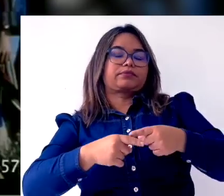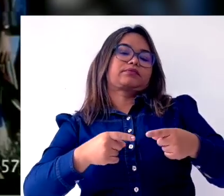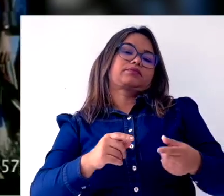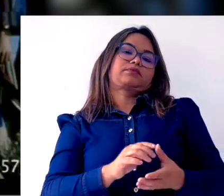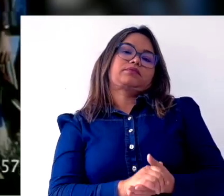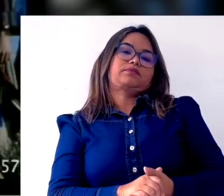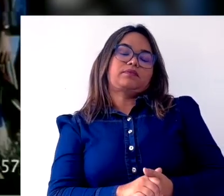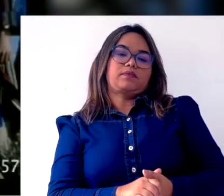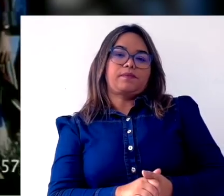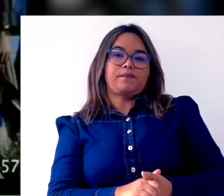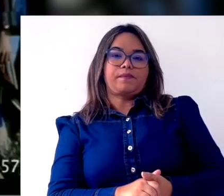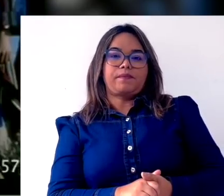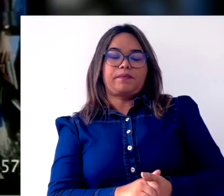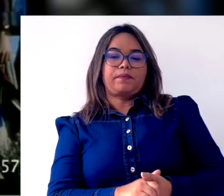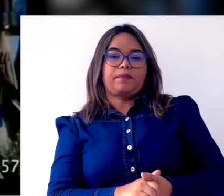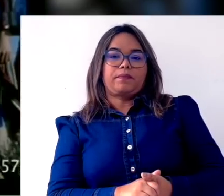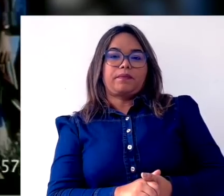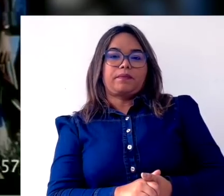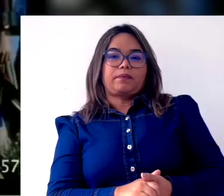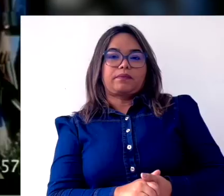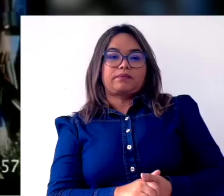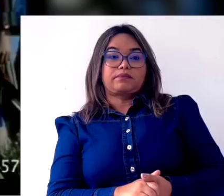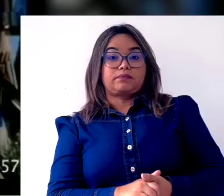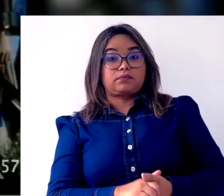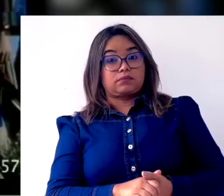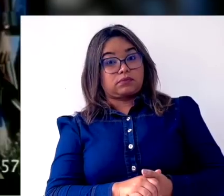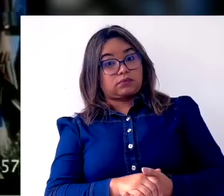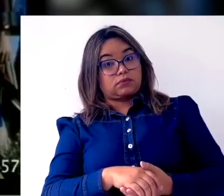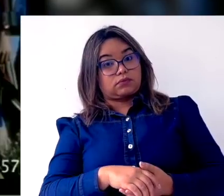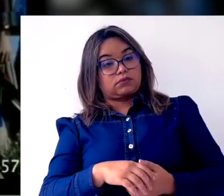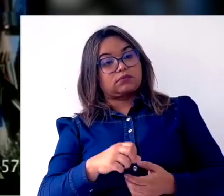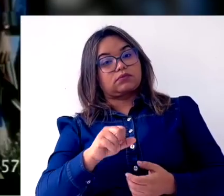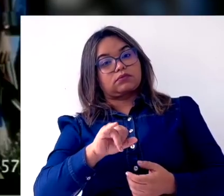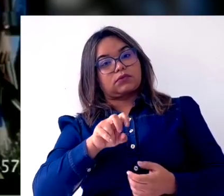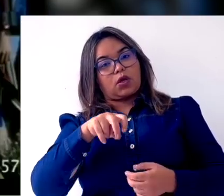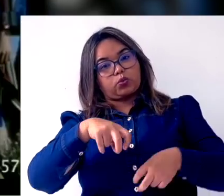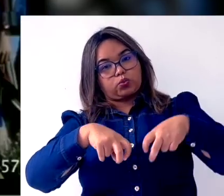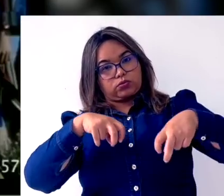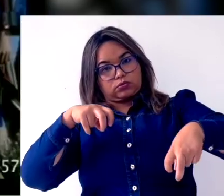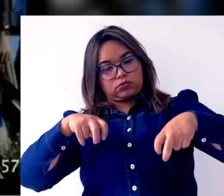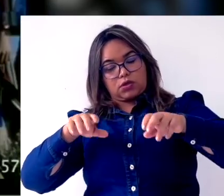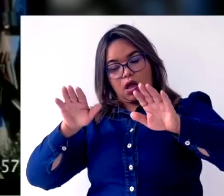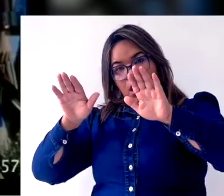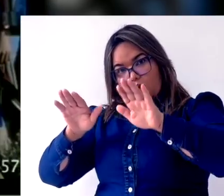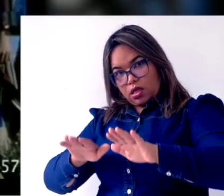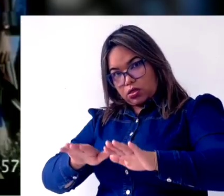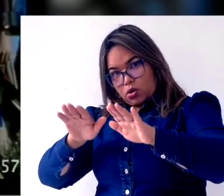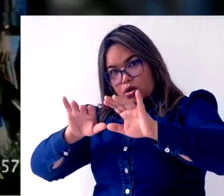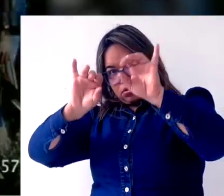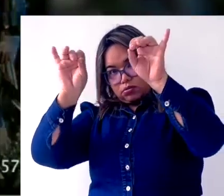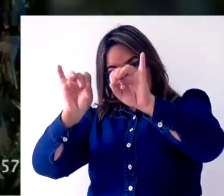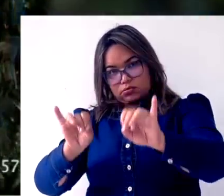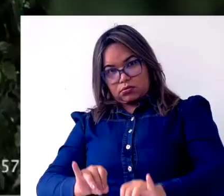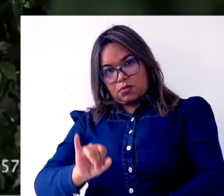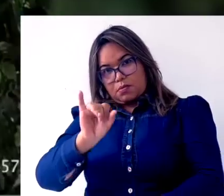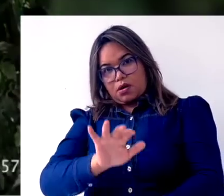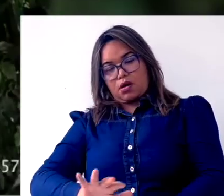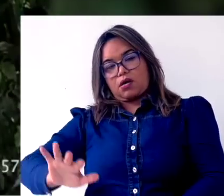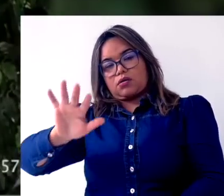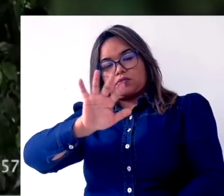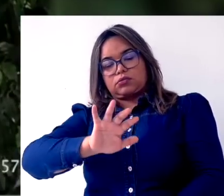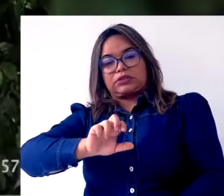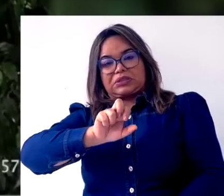se vocês estiverem dispostos a se ajoelhar e adorar a imagem que eu fiz, muito bom. Mas se vocês não a